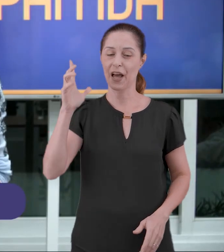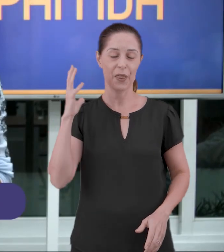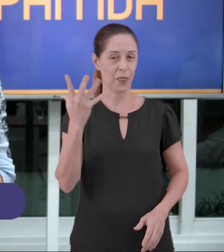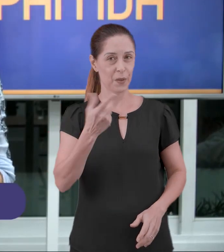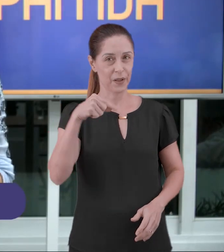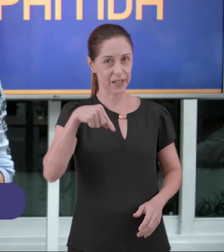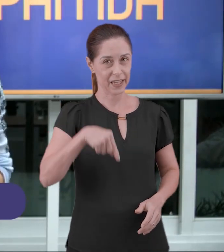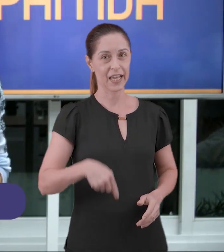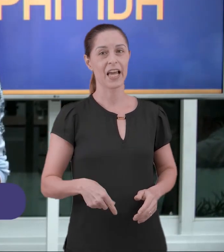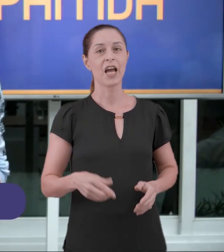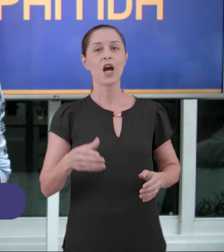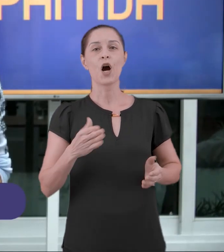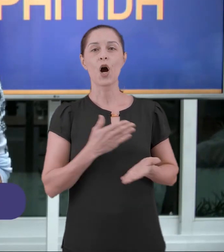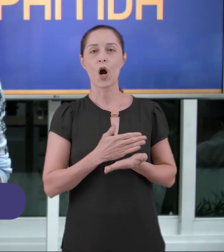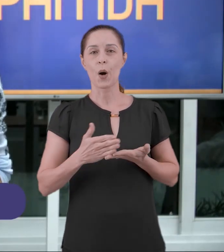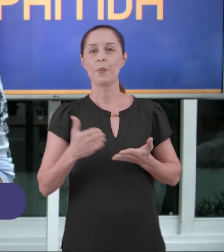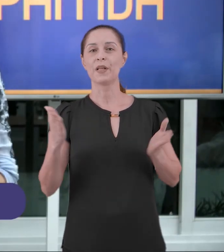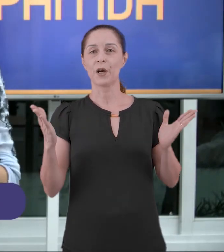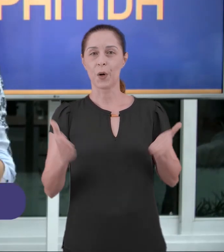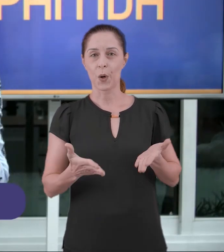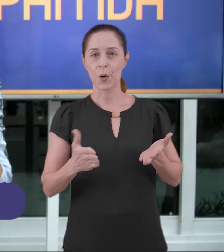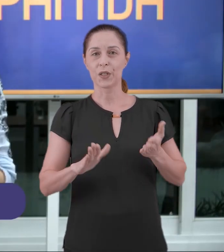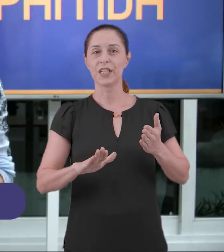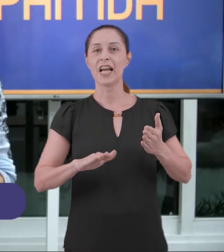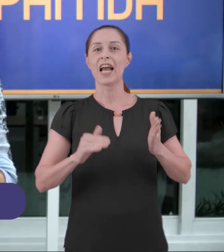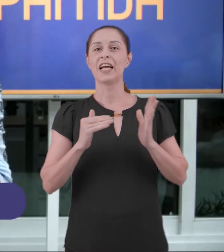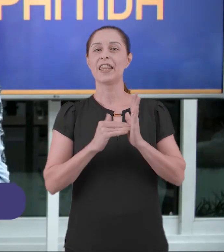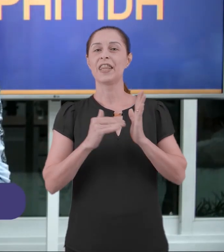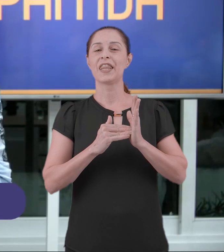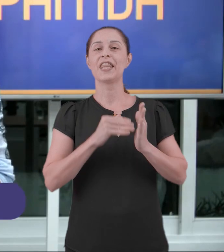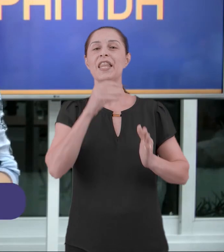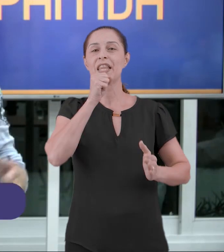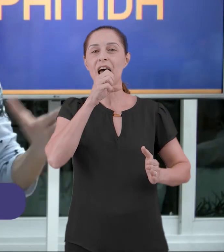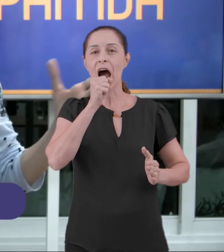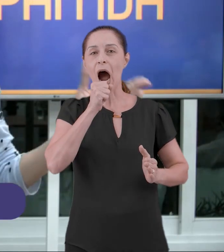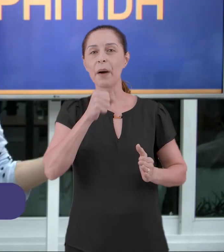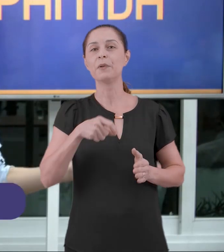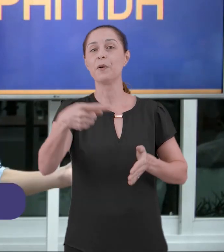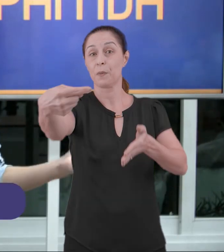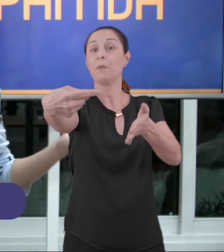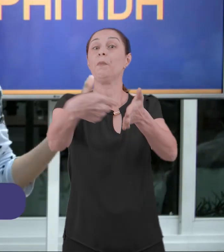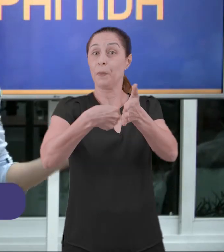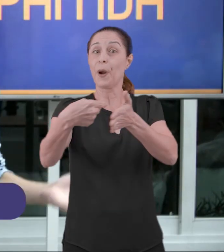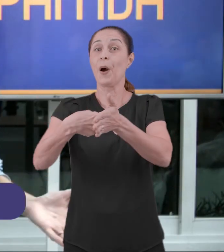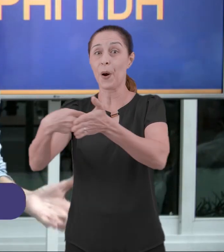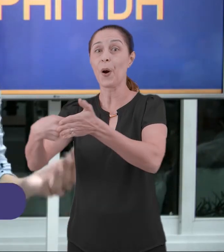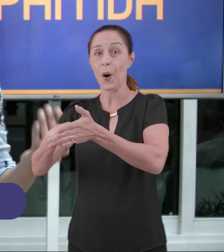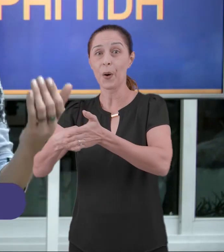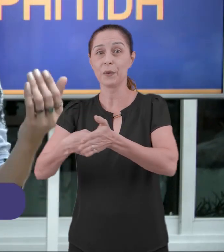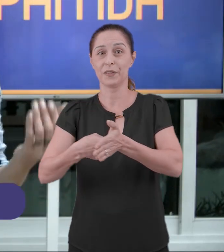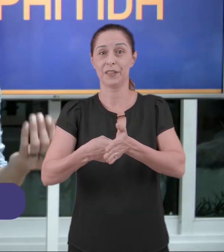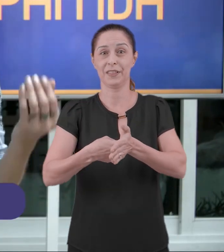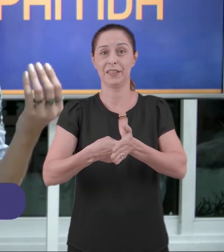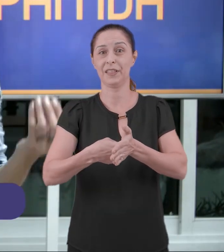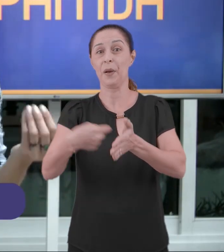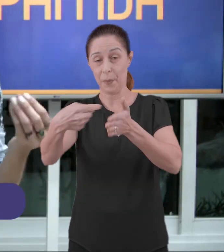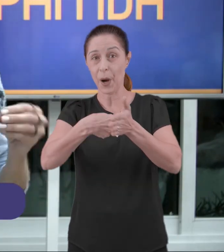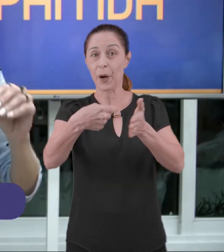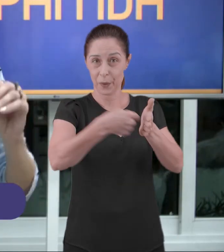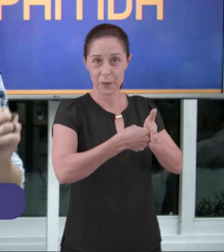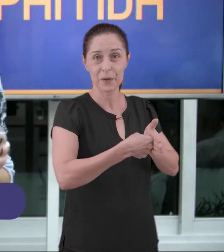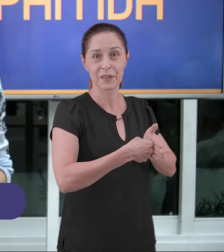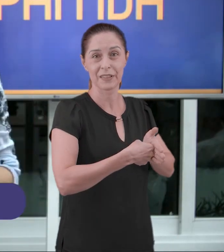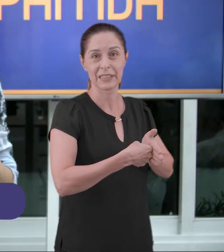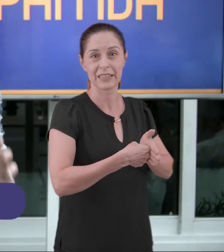sábado, para ler os seus comentários, transmitir a sua pergunta para os nossos palestrantes e para quem